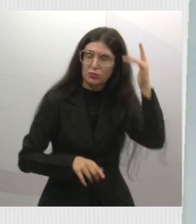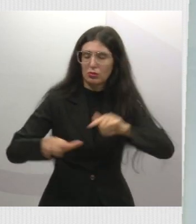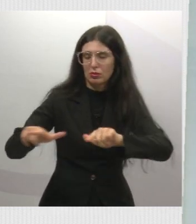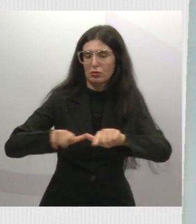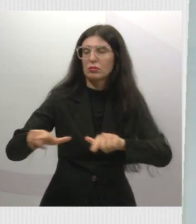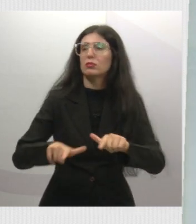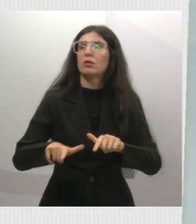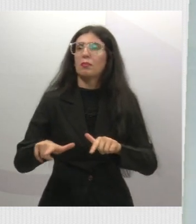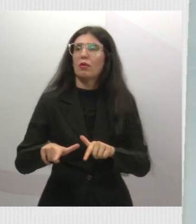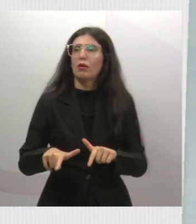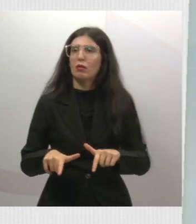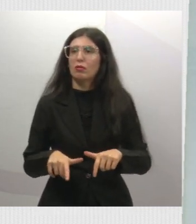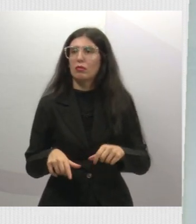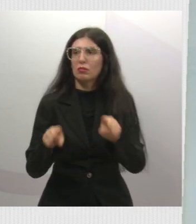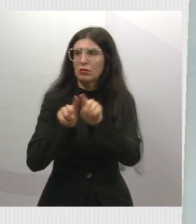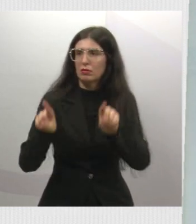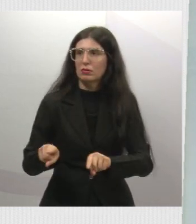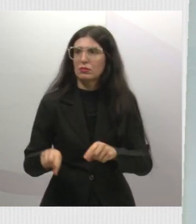37,13%.